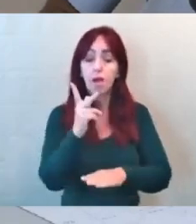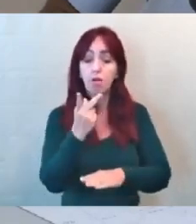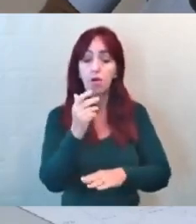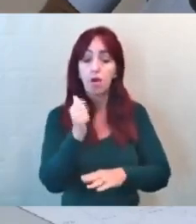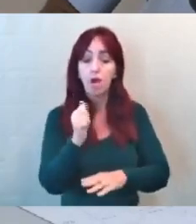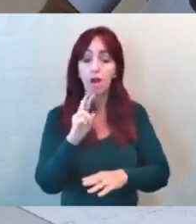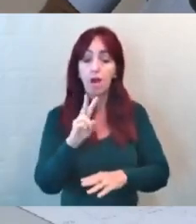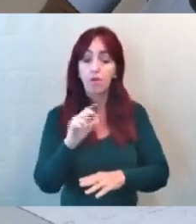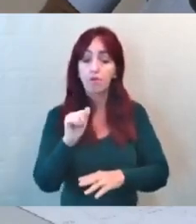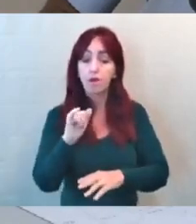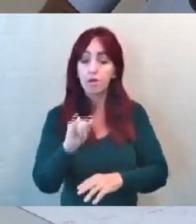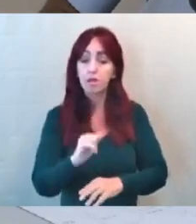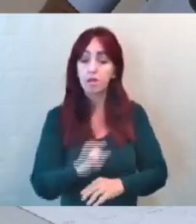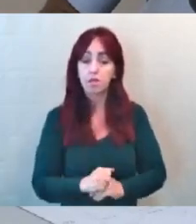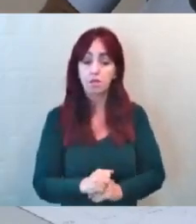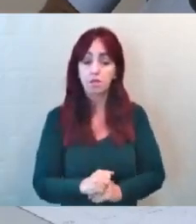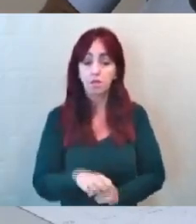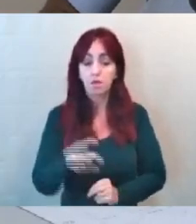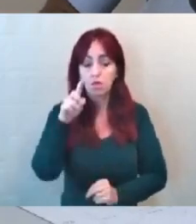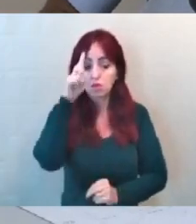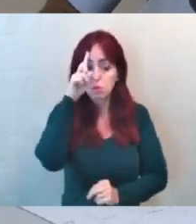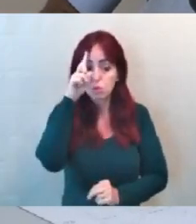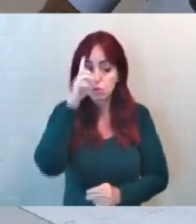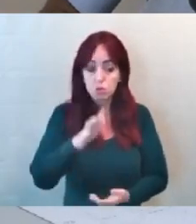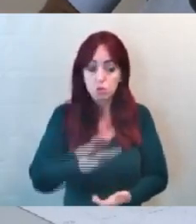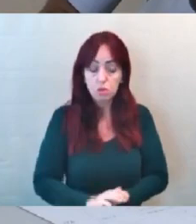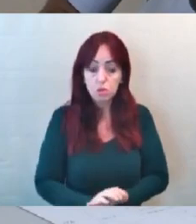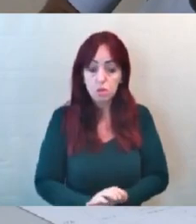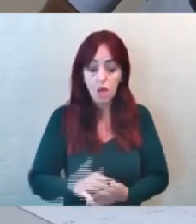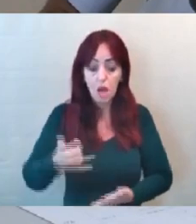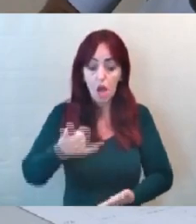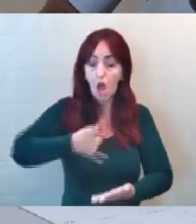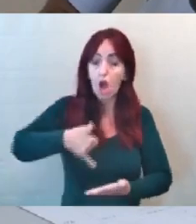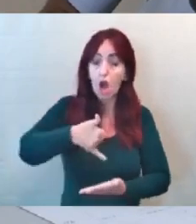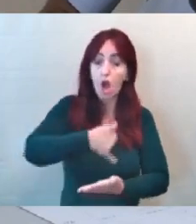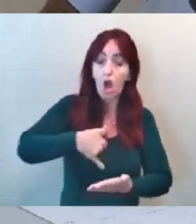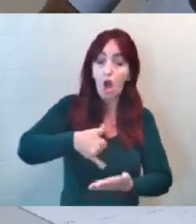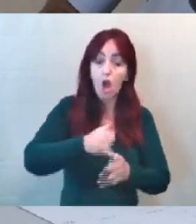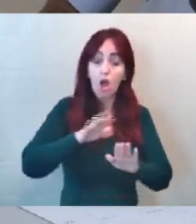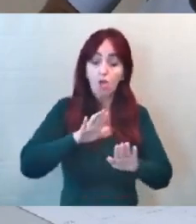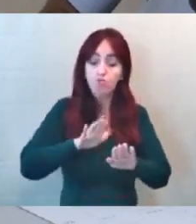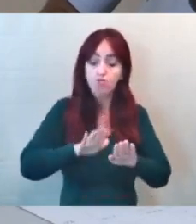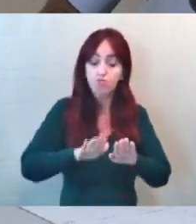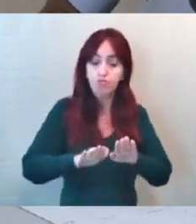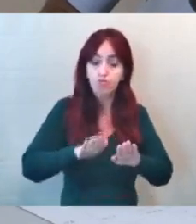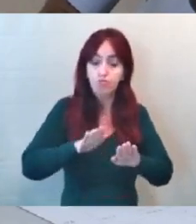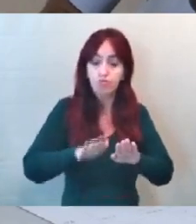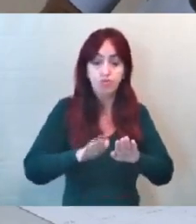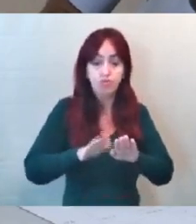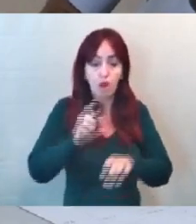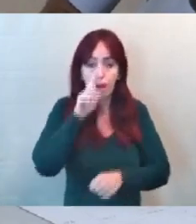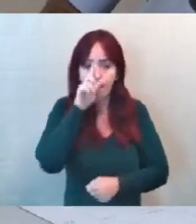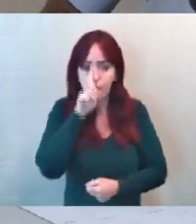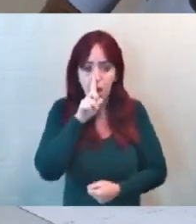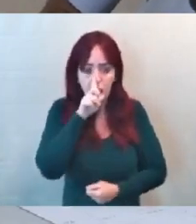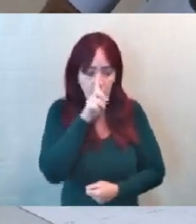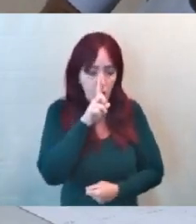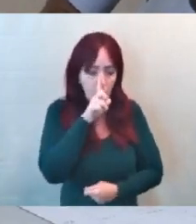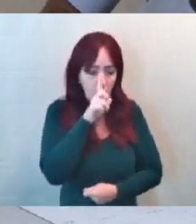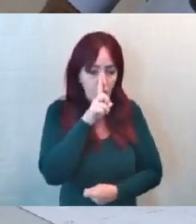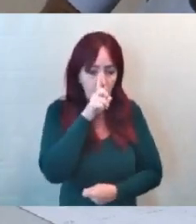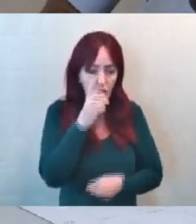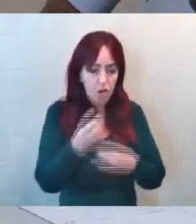Isso aí é todos os... Olha aí, ó, isso é o óleo de freio. Isso aí gera um risco tão grande para a vida das pessoas, para a vida do